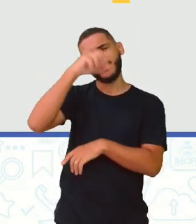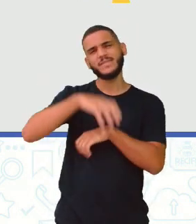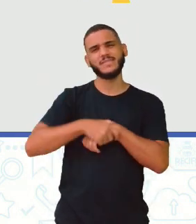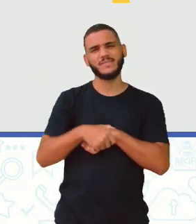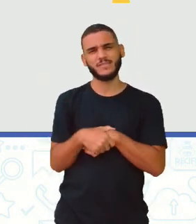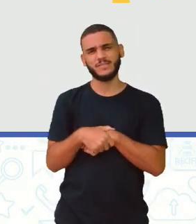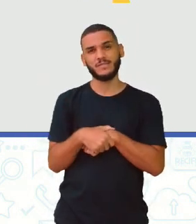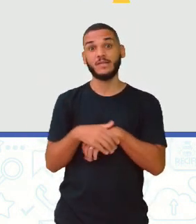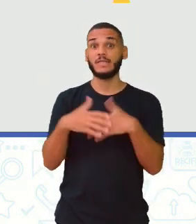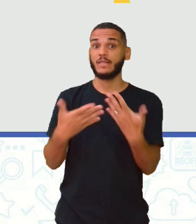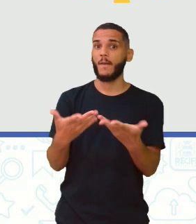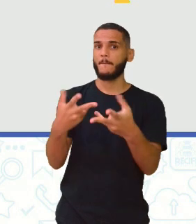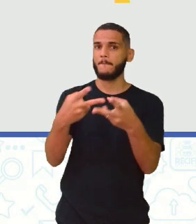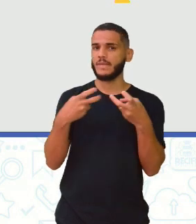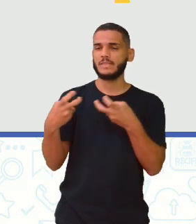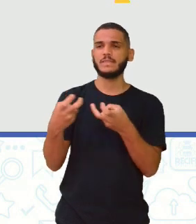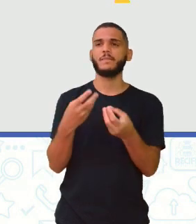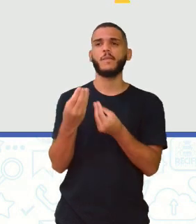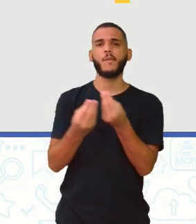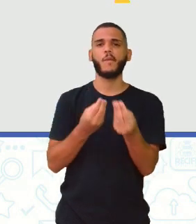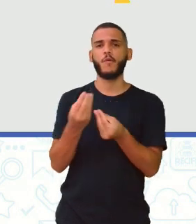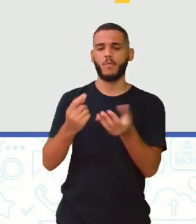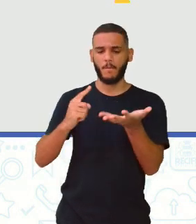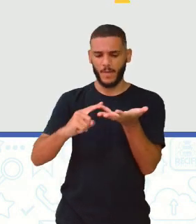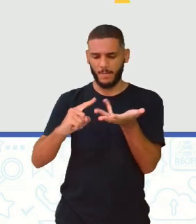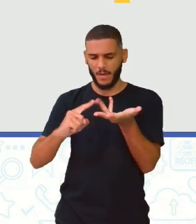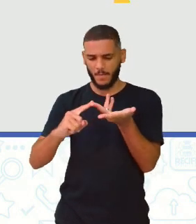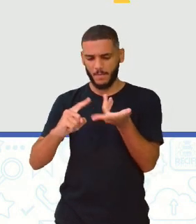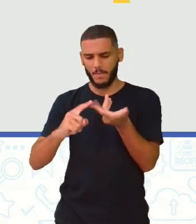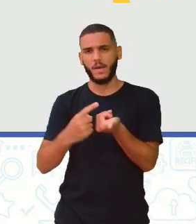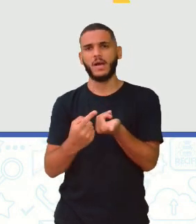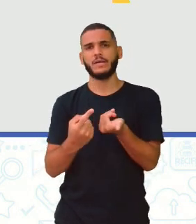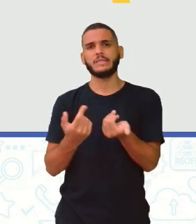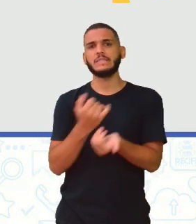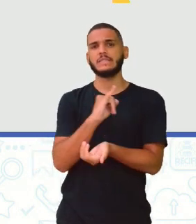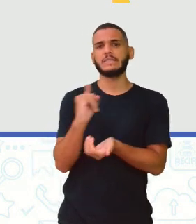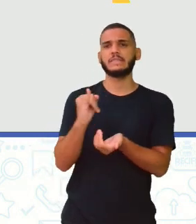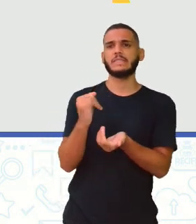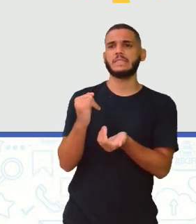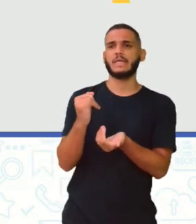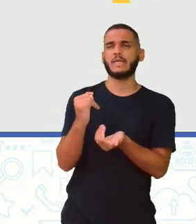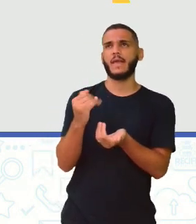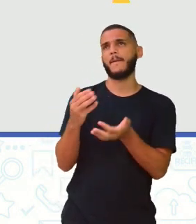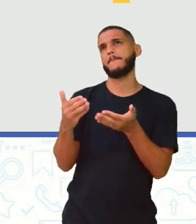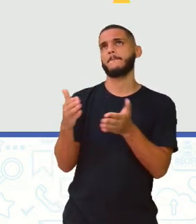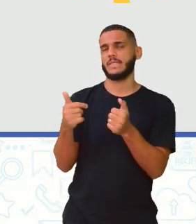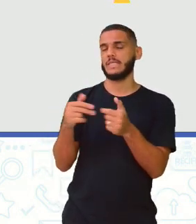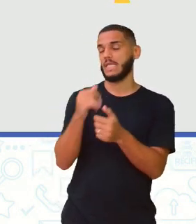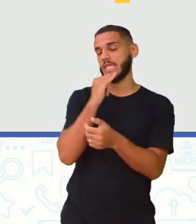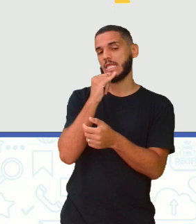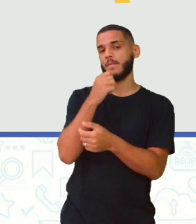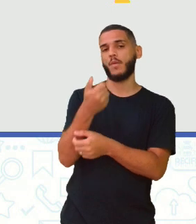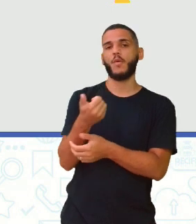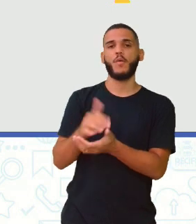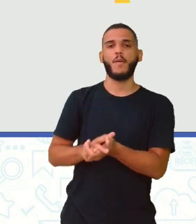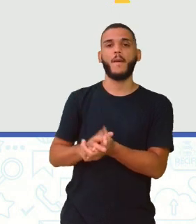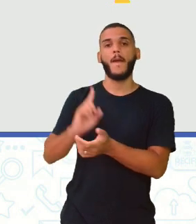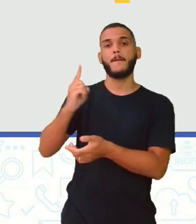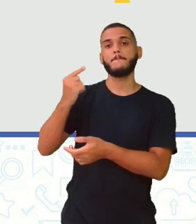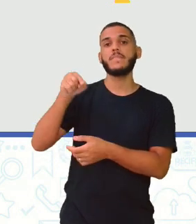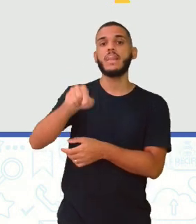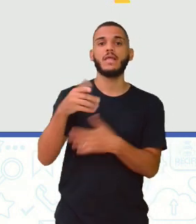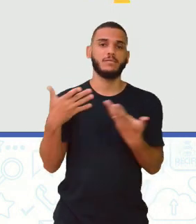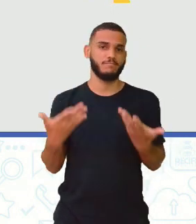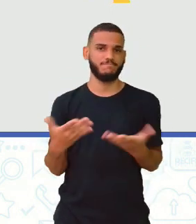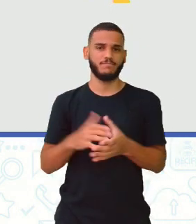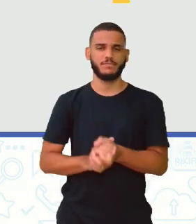Veja, quem que vai contar de um por um? E se eu pedisse a 1000ª edição? Se você, na